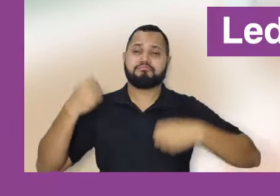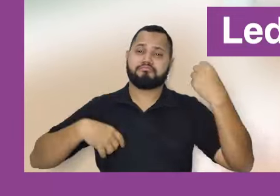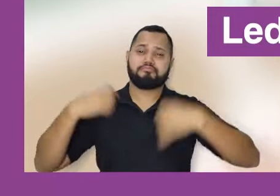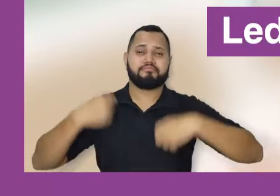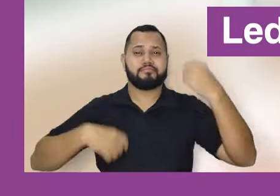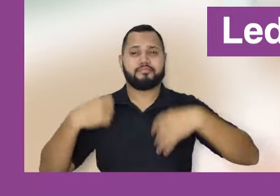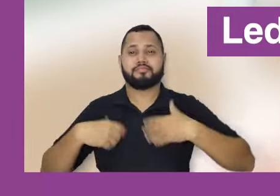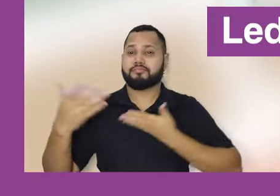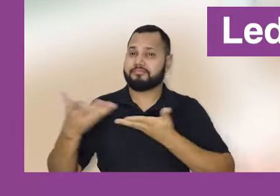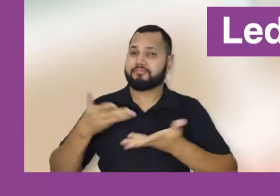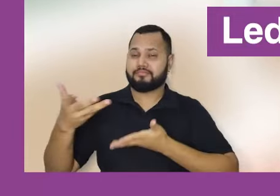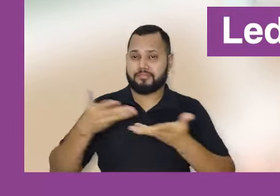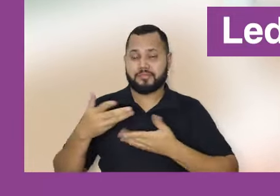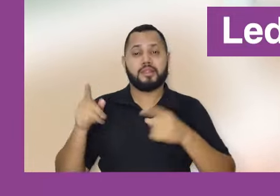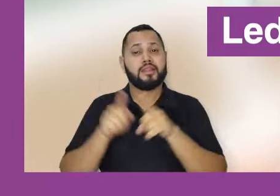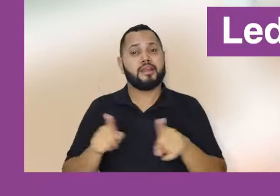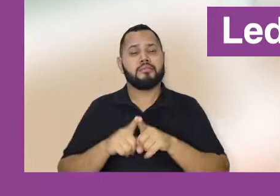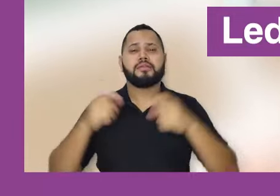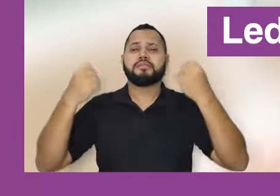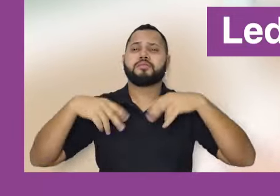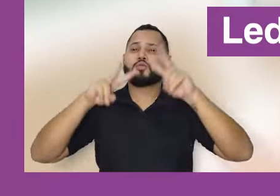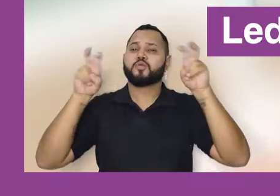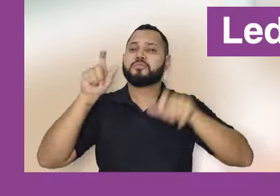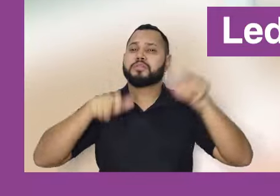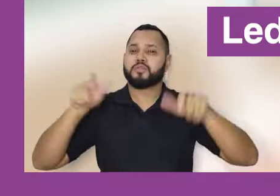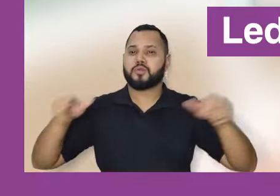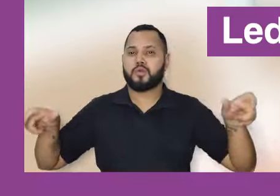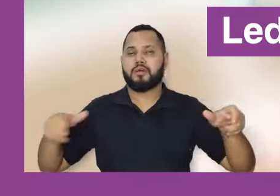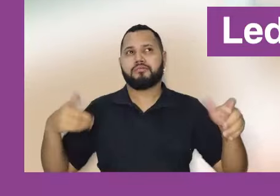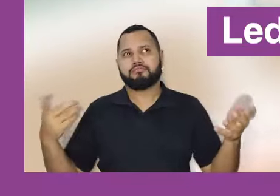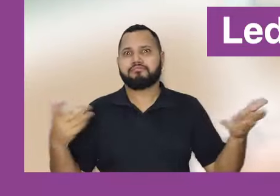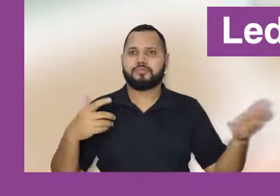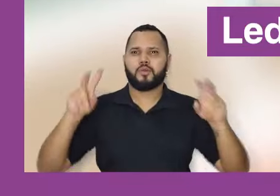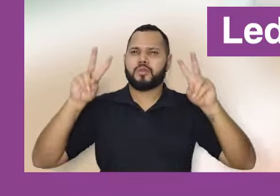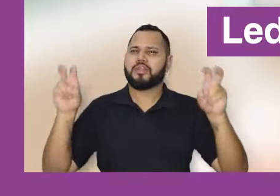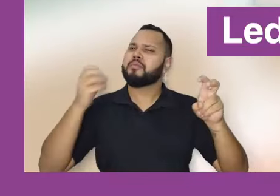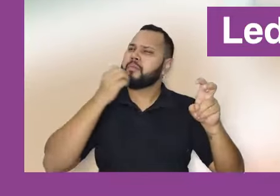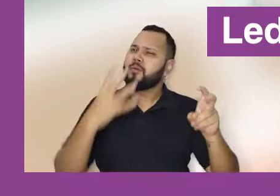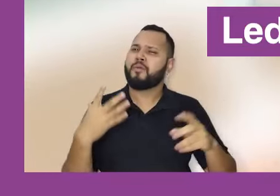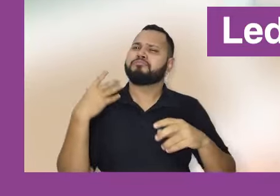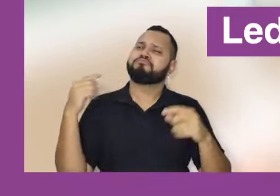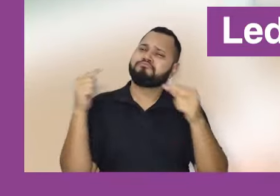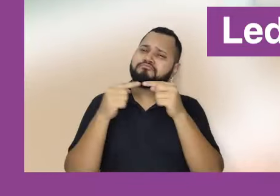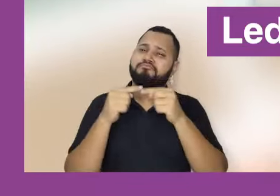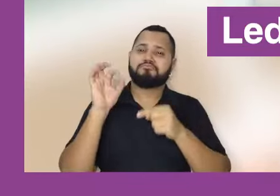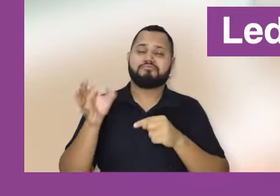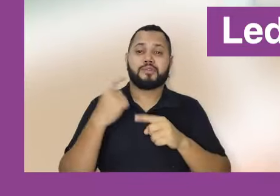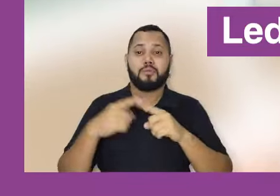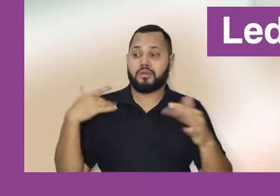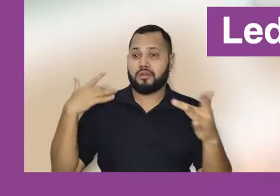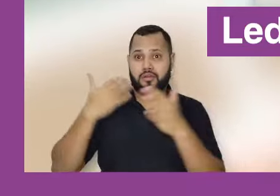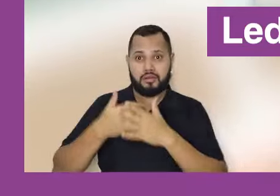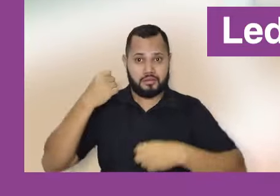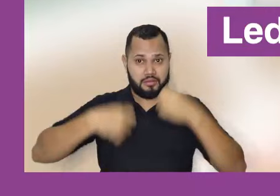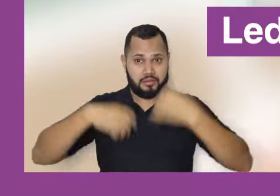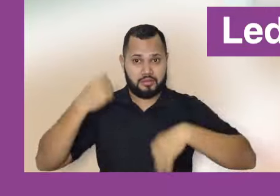palco dividindo espaço contigo e falando de pessoas né para mim não podia ser um tema diferente porque tudo que a gente